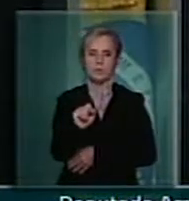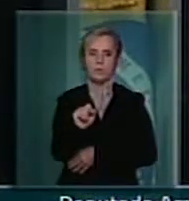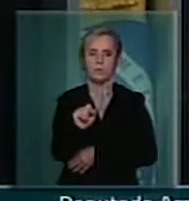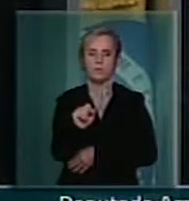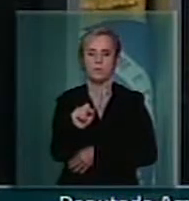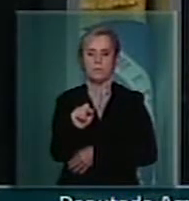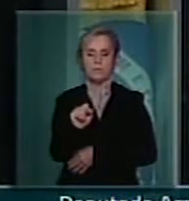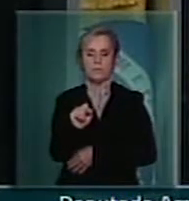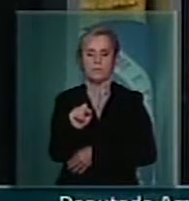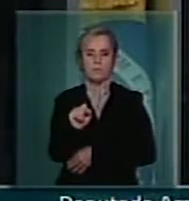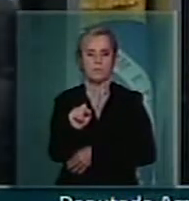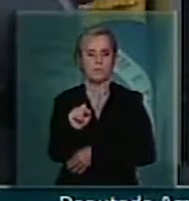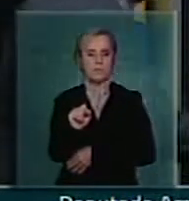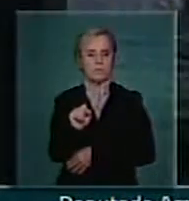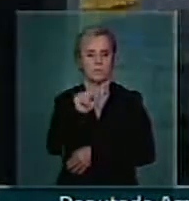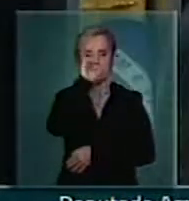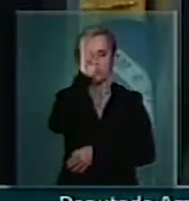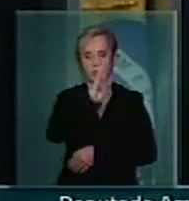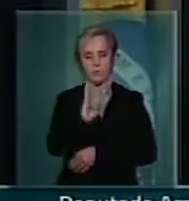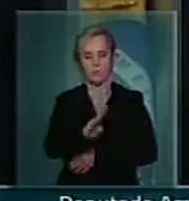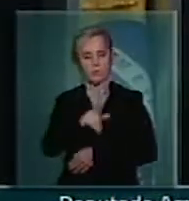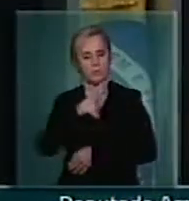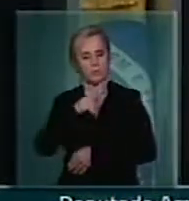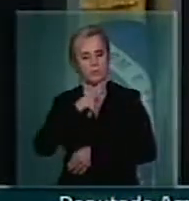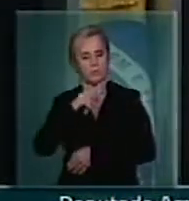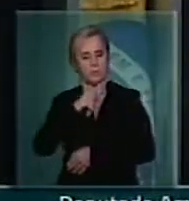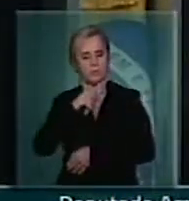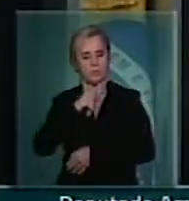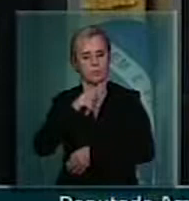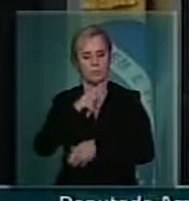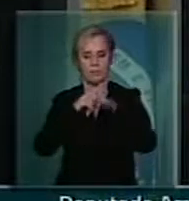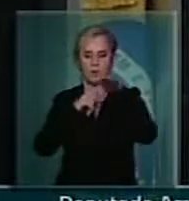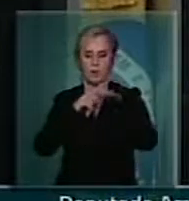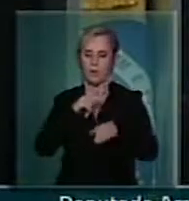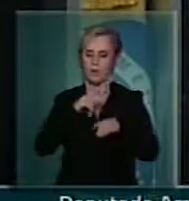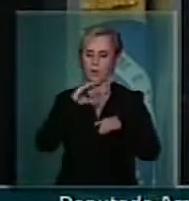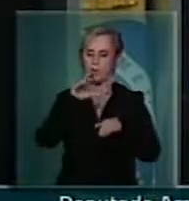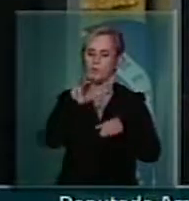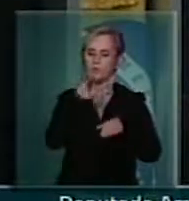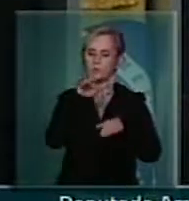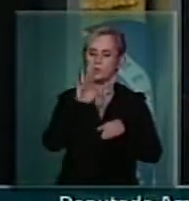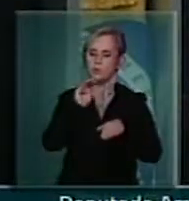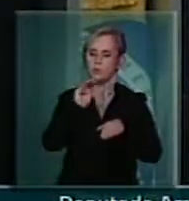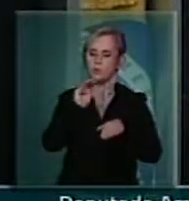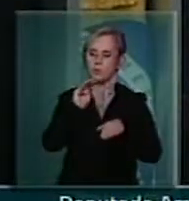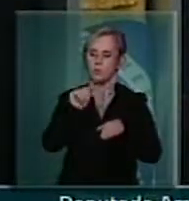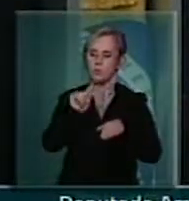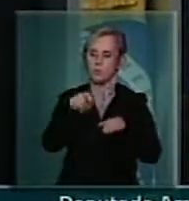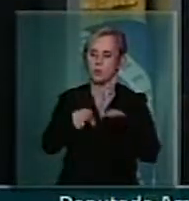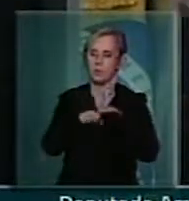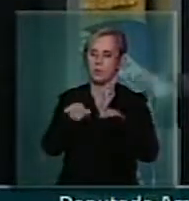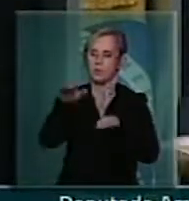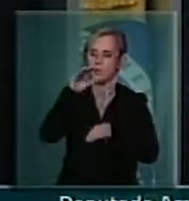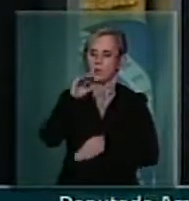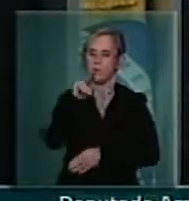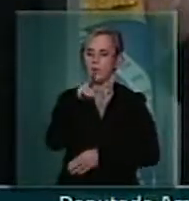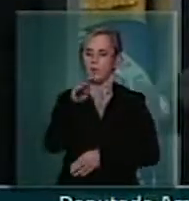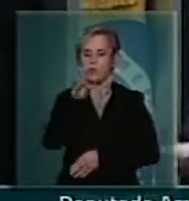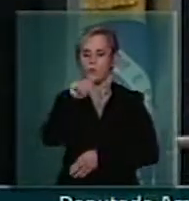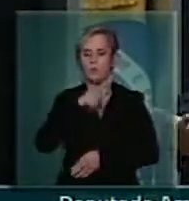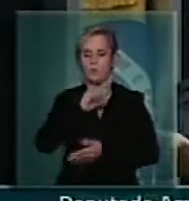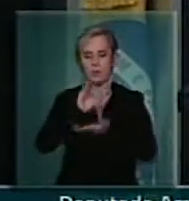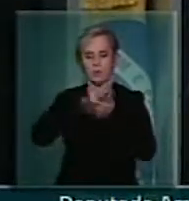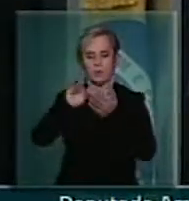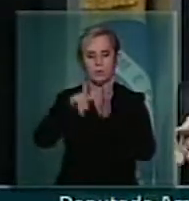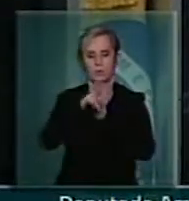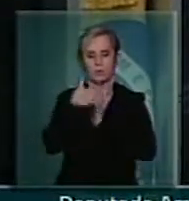de Saúde, o Brasil está abaixo de Cuba, que investe 10%. Não é à toa que Cuba é um sistema